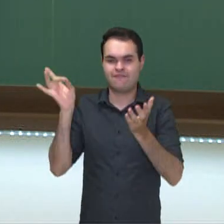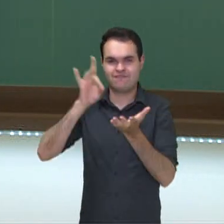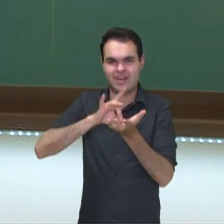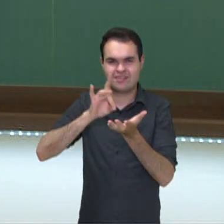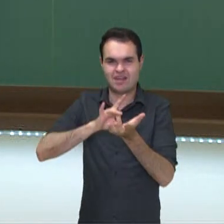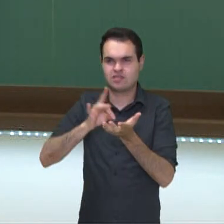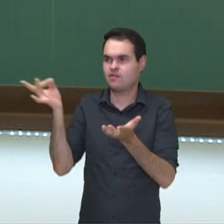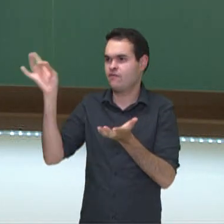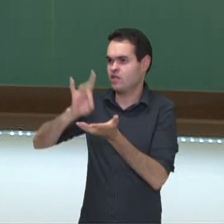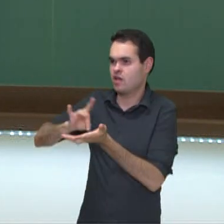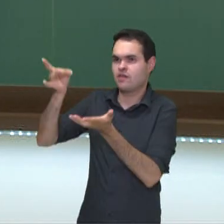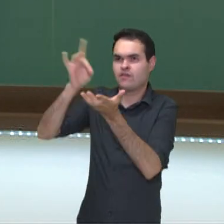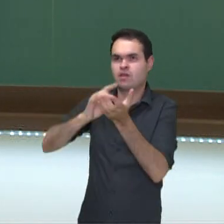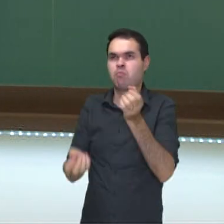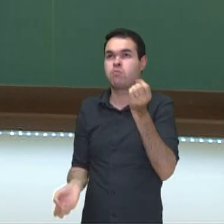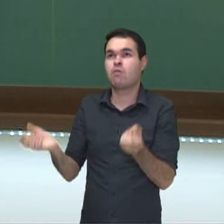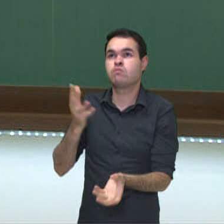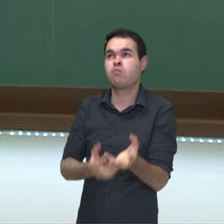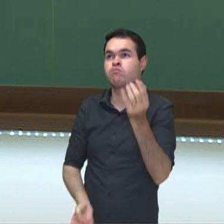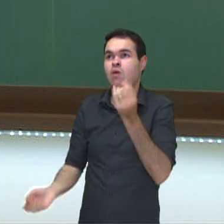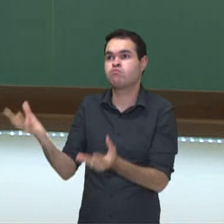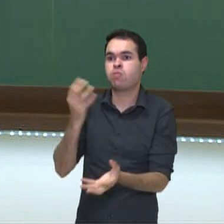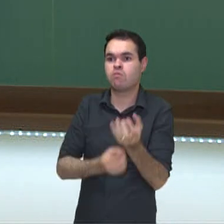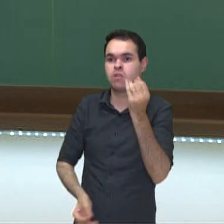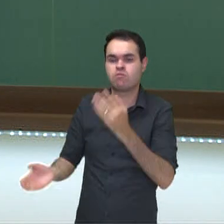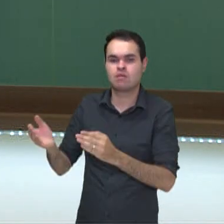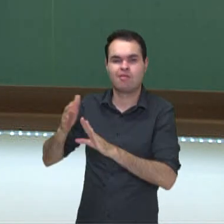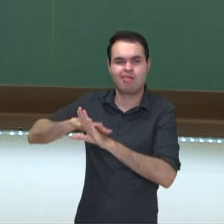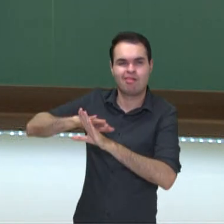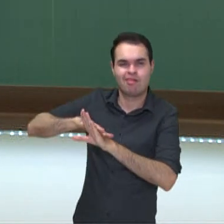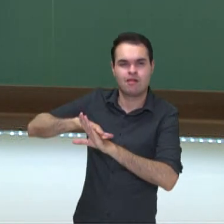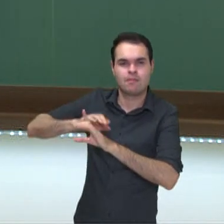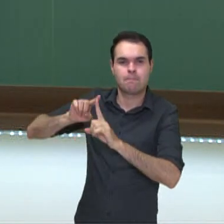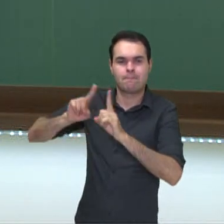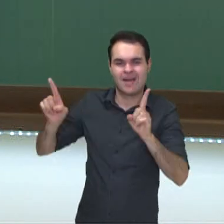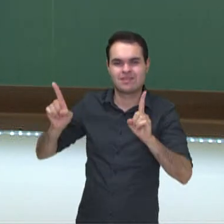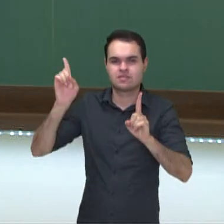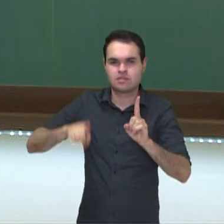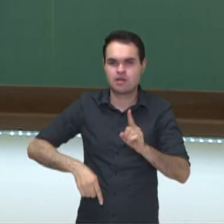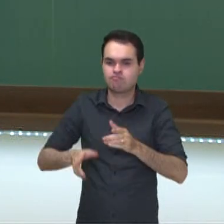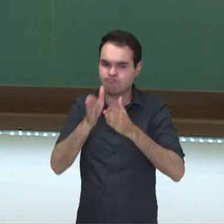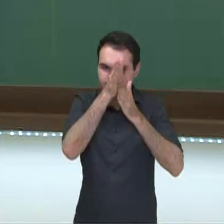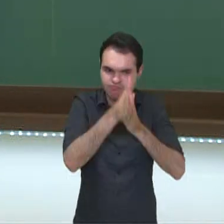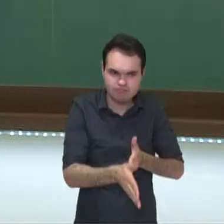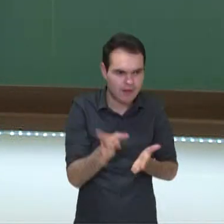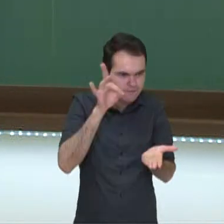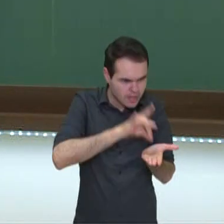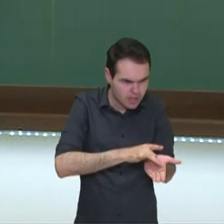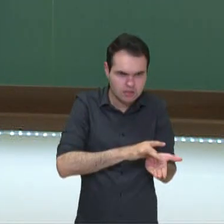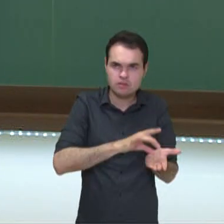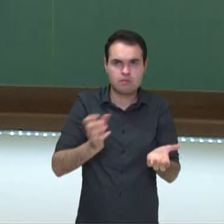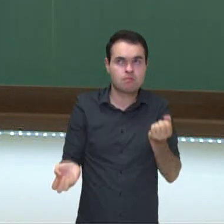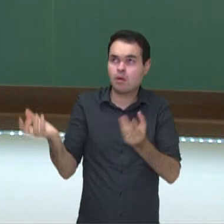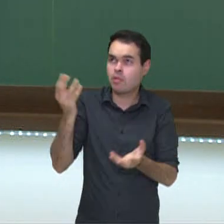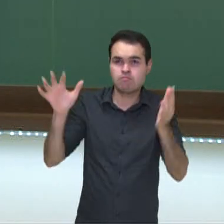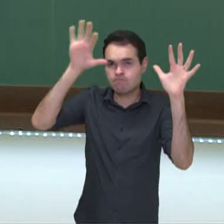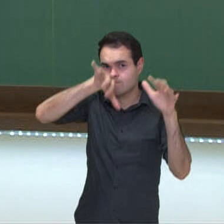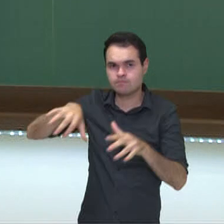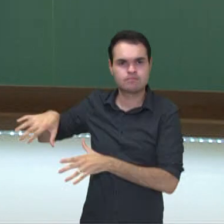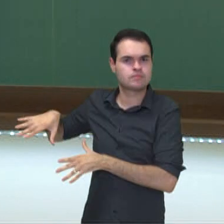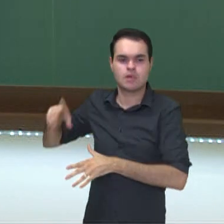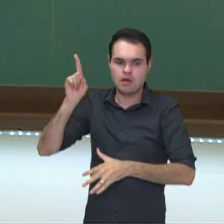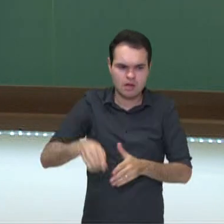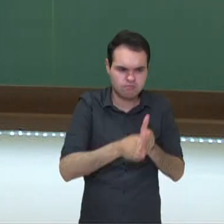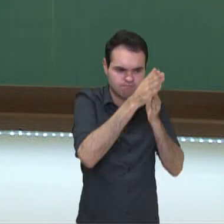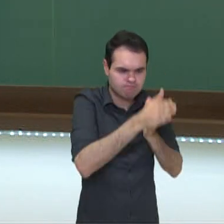verdade, como faziam os sofistas, mas a oratória justamente compromissada, comprometida com